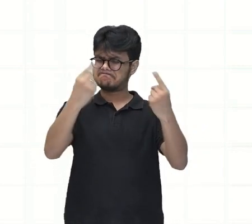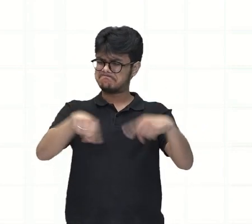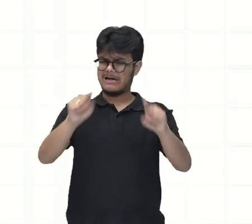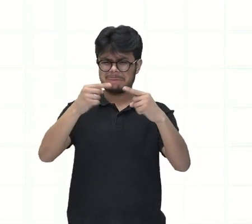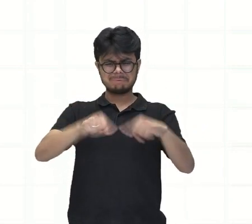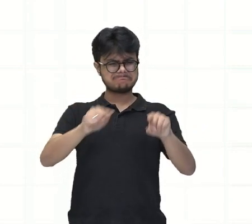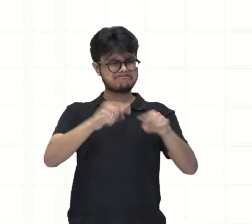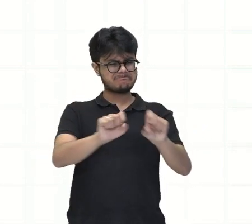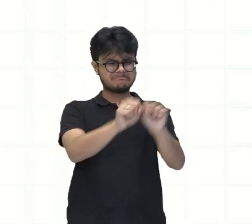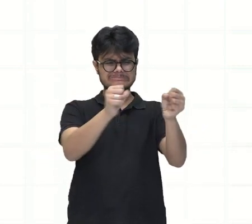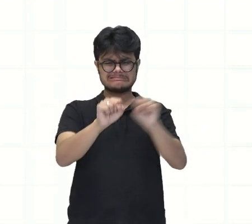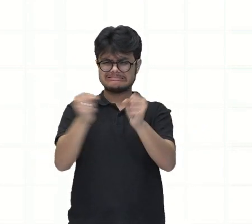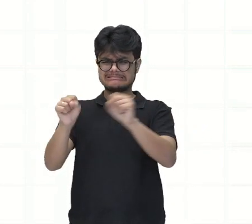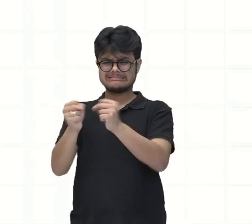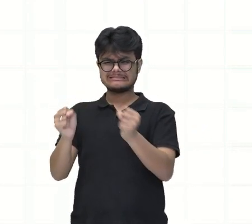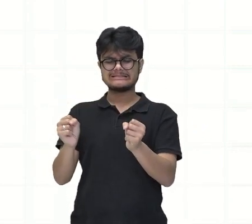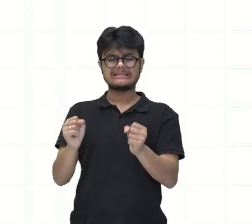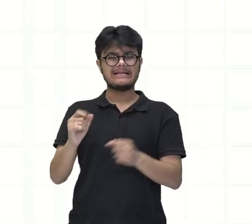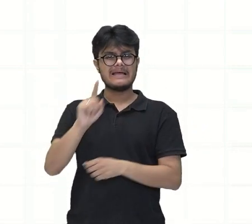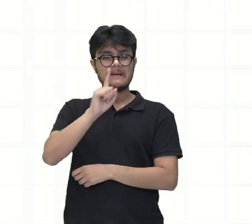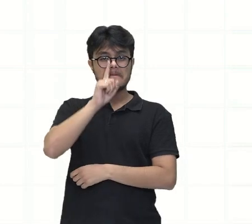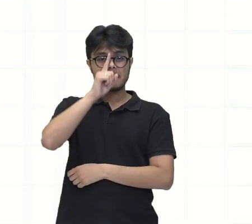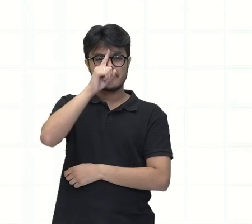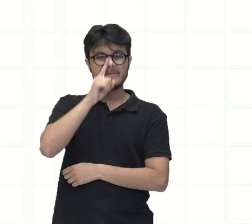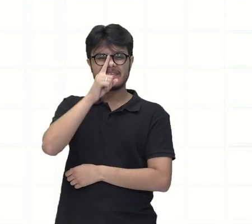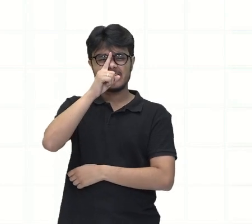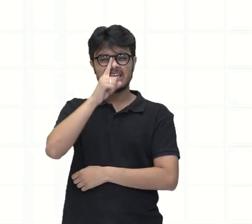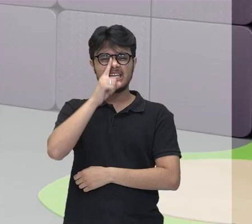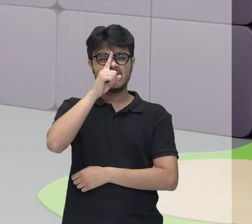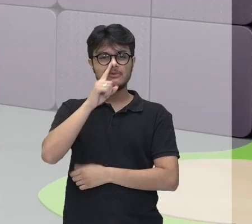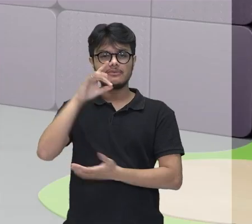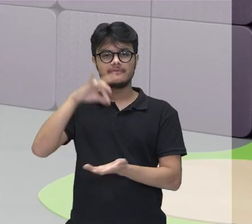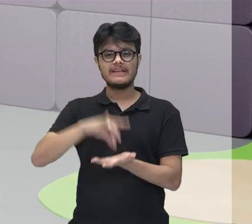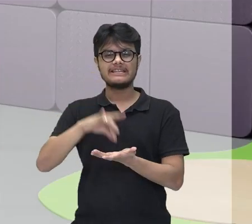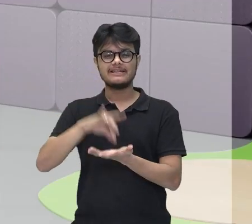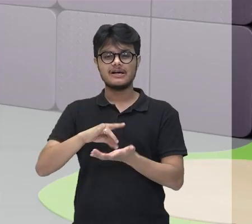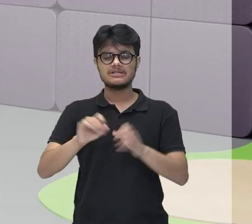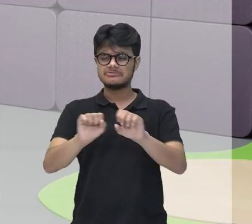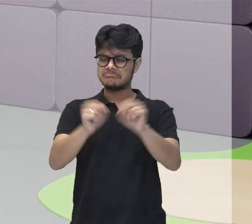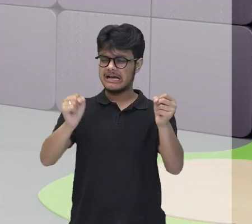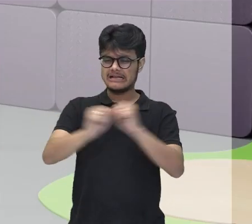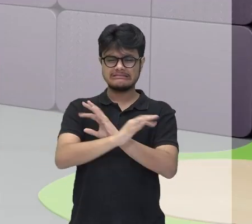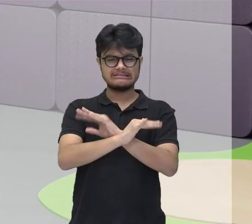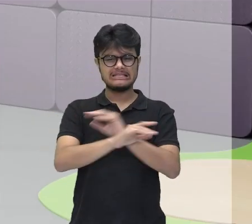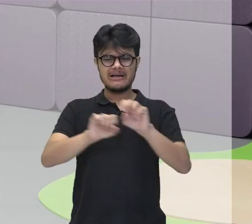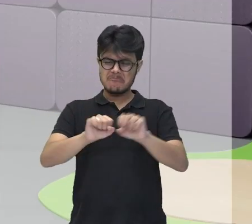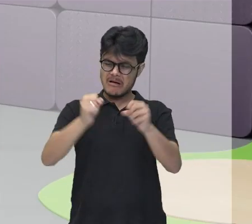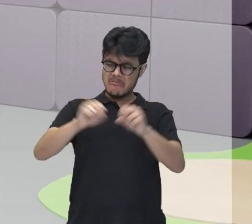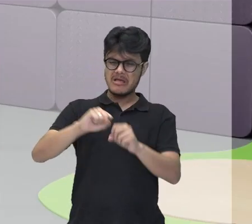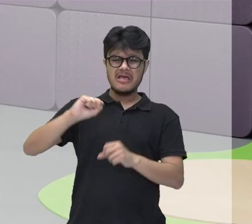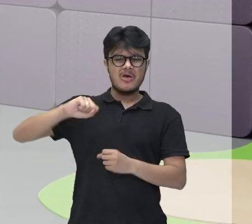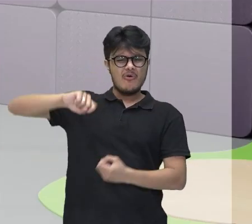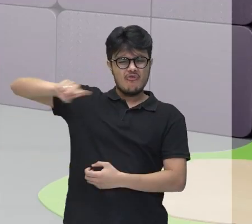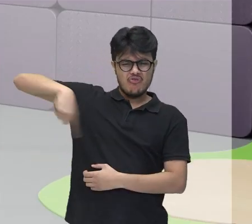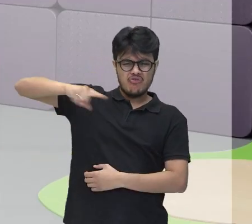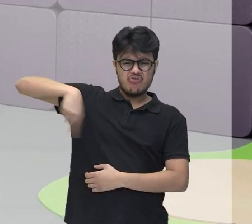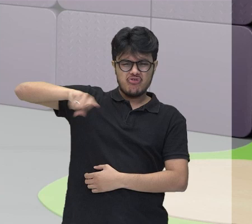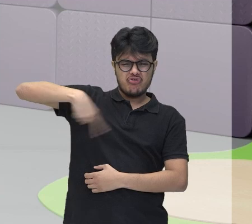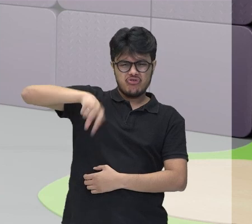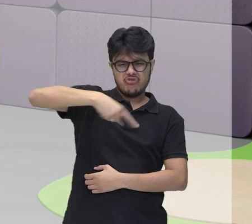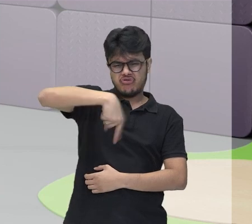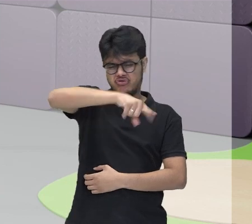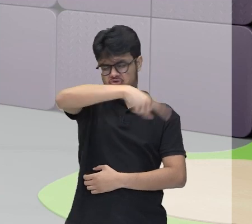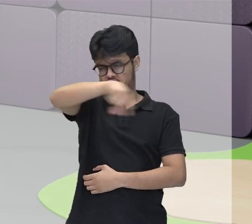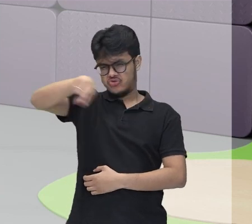muito, causam acidentes, né, destruição, enfim, eles causam prejuízos à